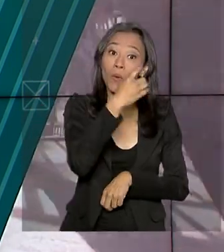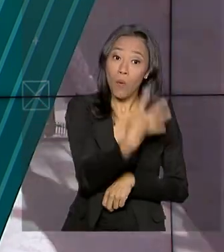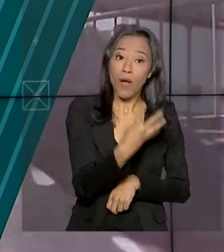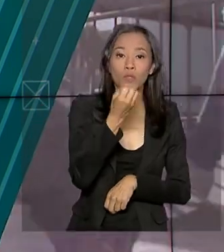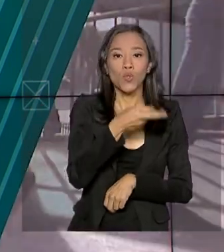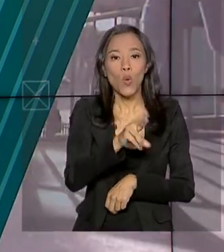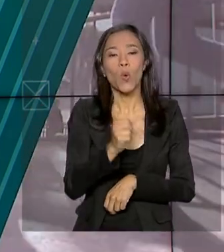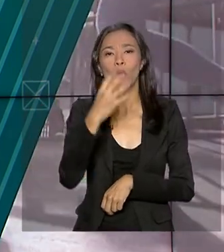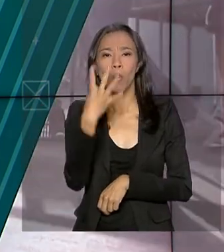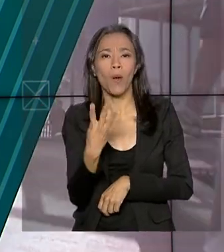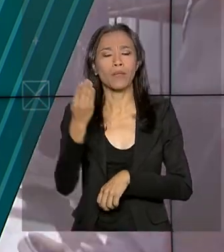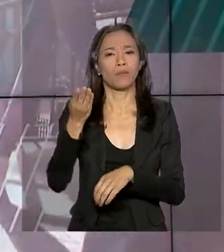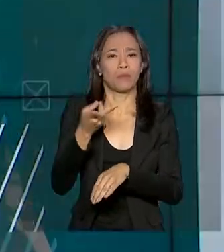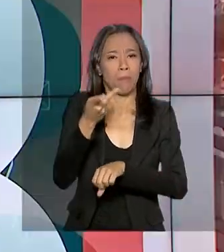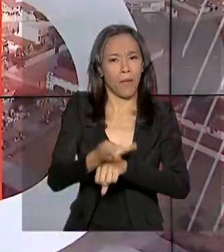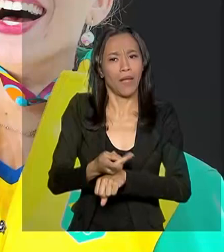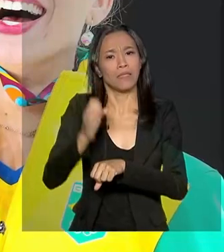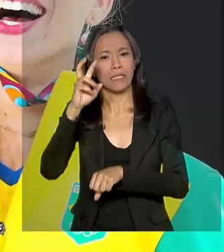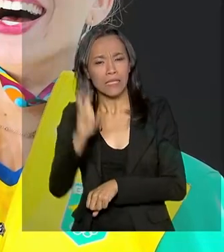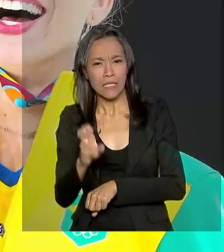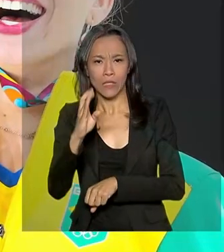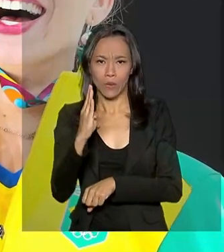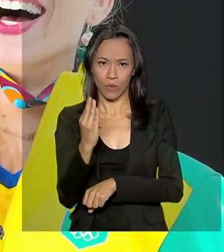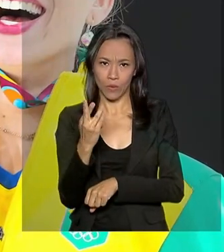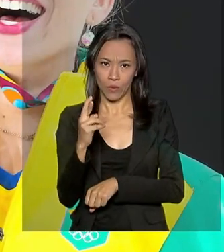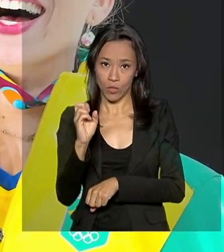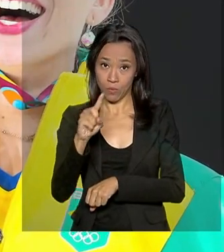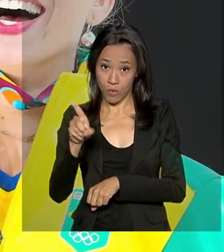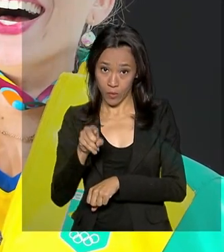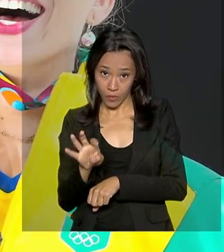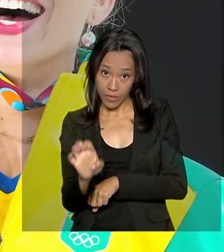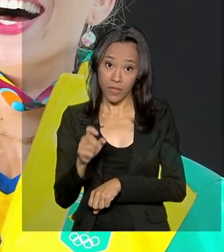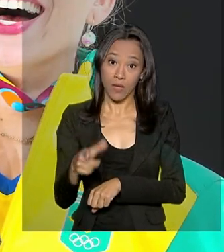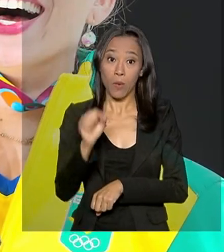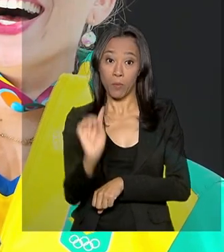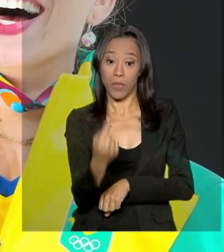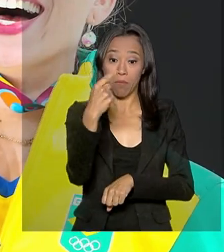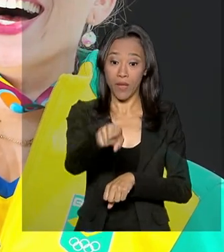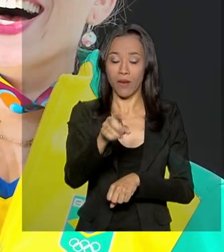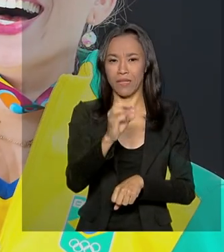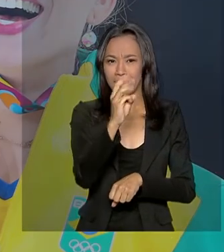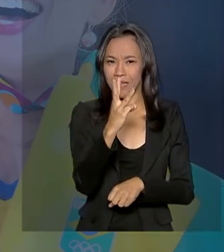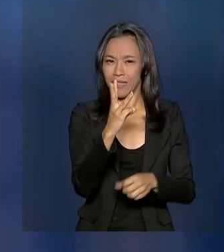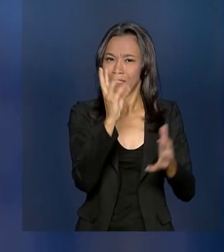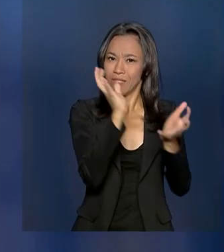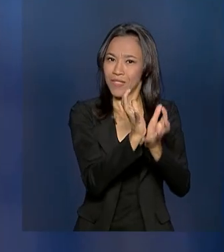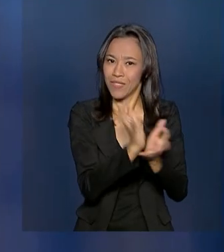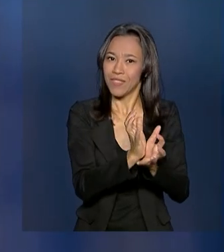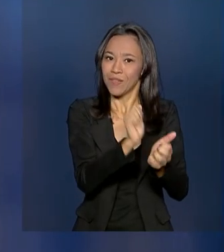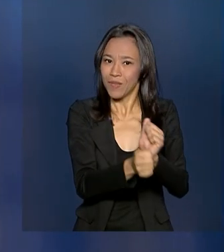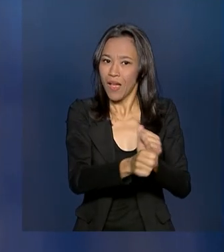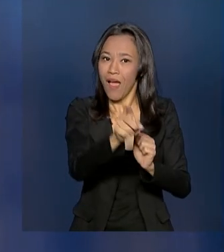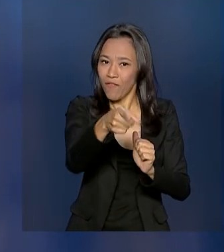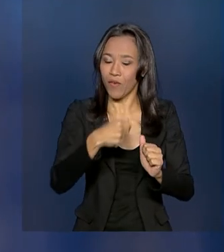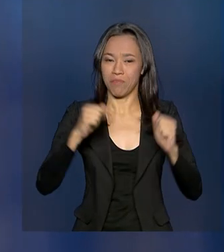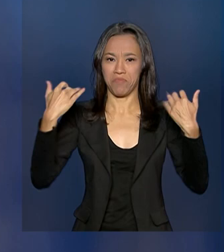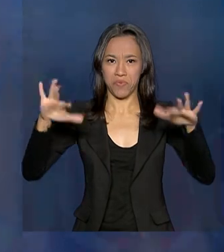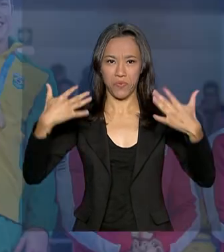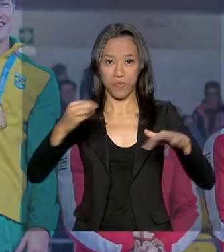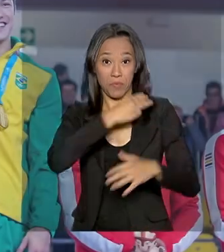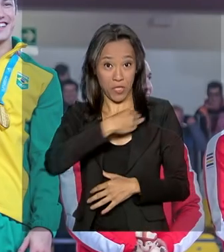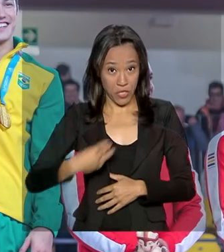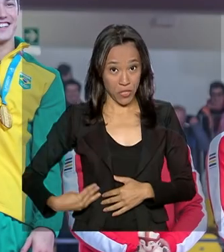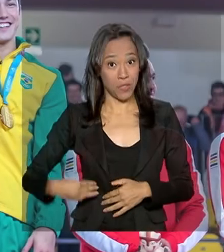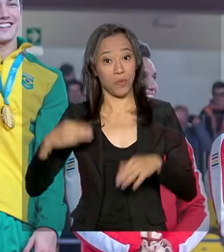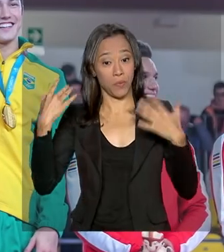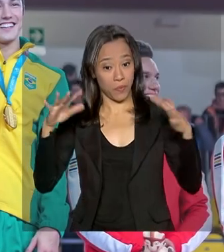e cinco de bronze o primeiro ouro foi com luiza batista no triatlo a vitória foi comemorada pelo ministro da cidadania